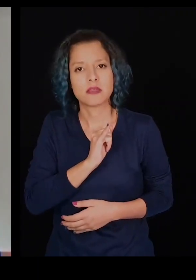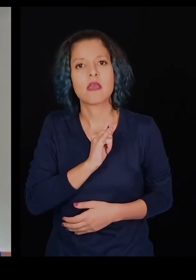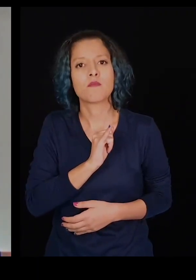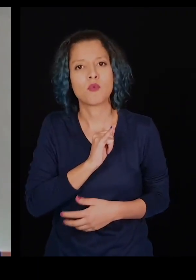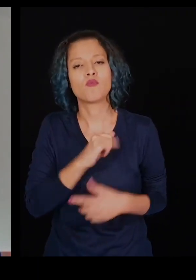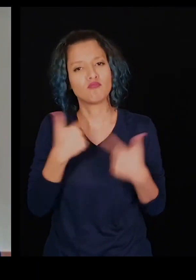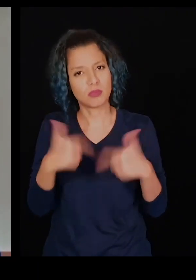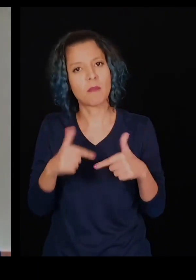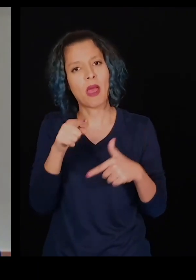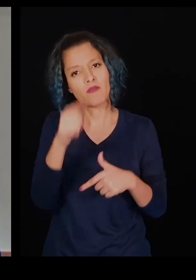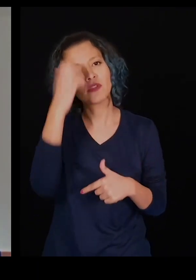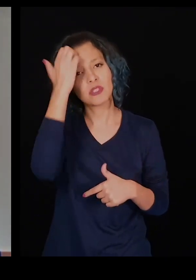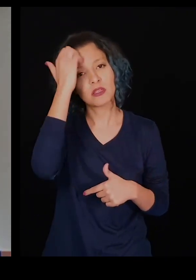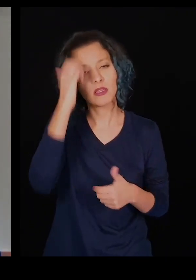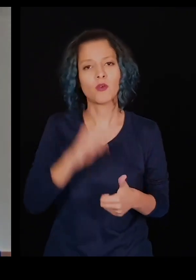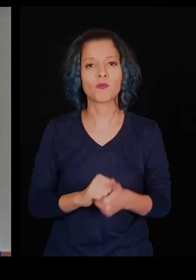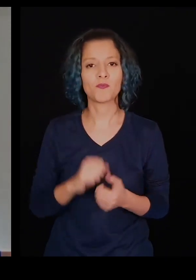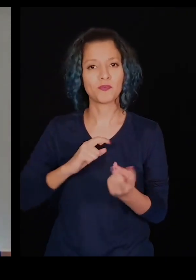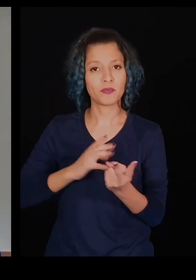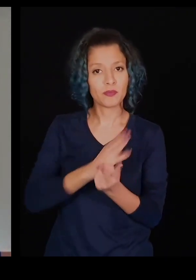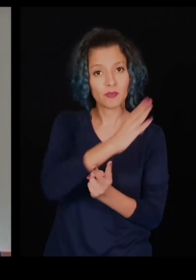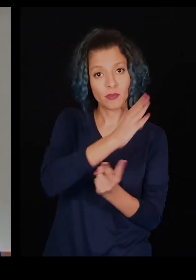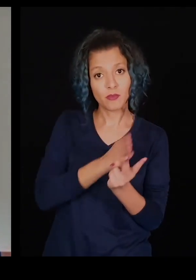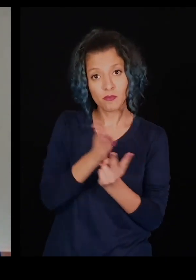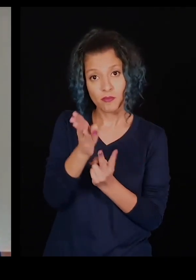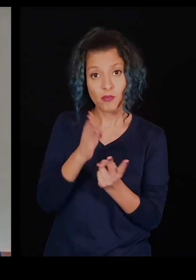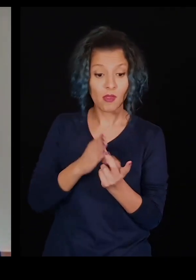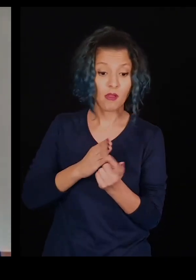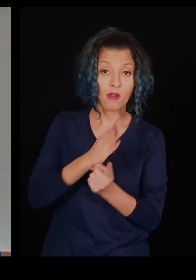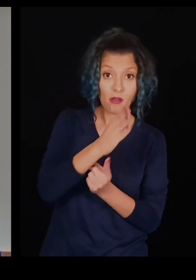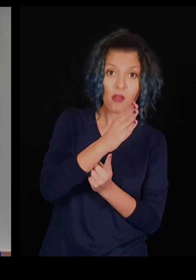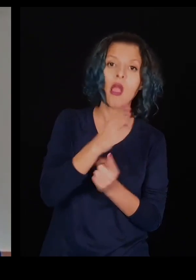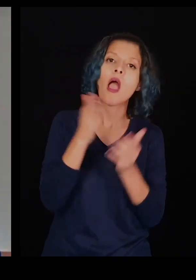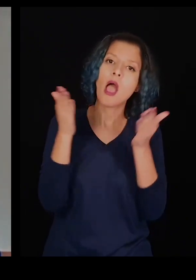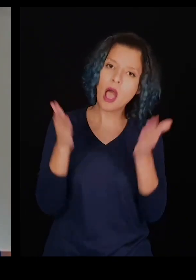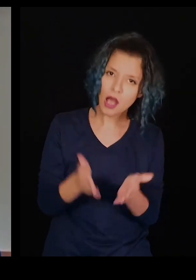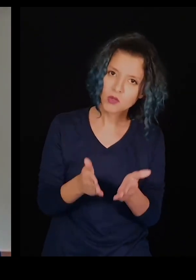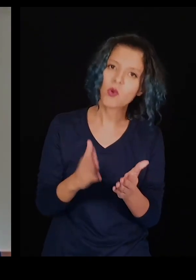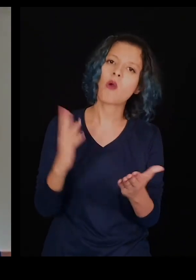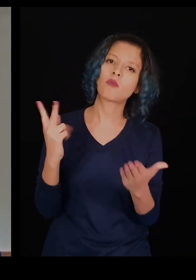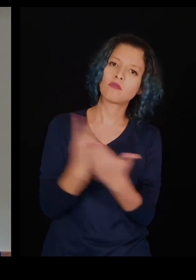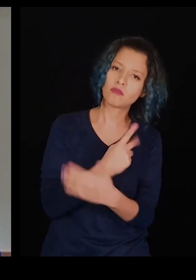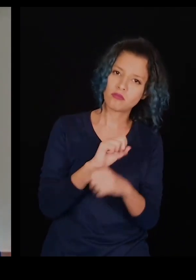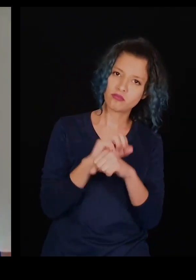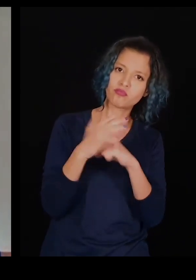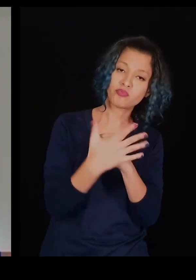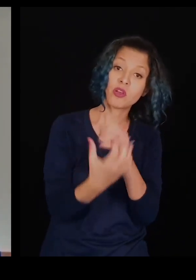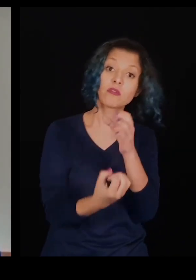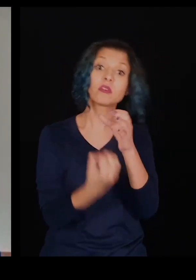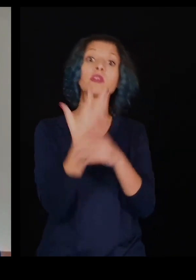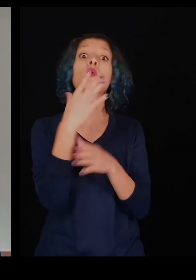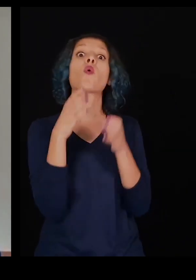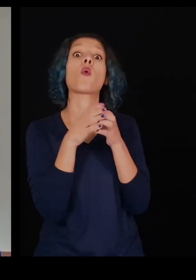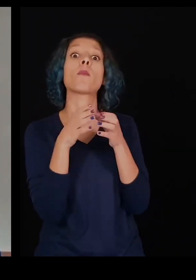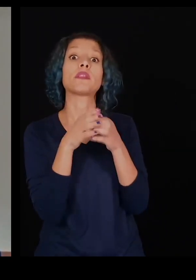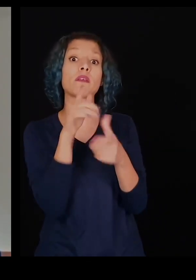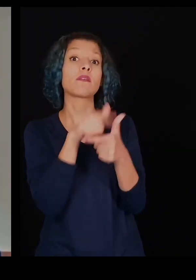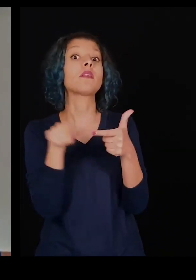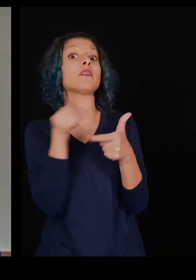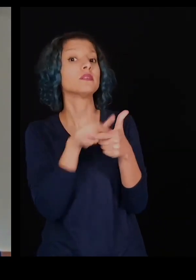entenderem. Tem duas dimensões. A dimensão da crise atual, sim, foi criado um comitê de crise. O Instituto e